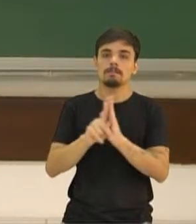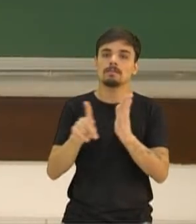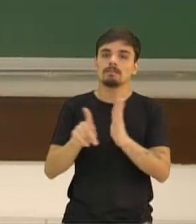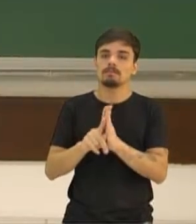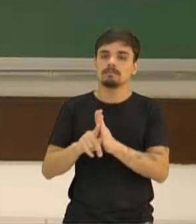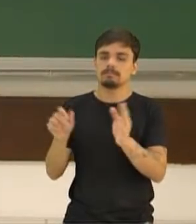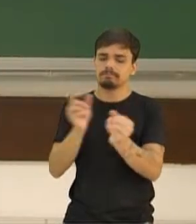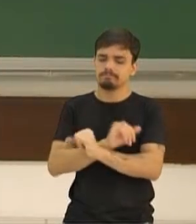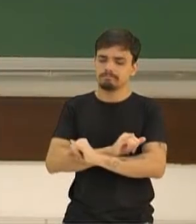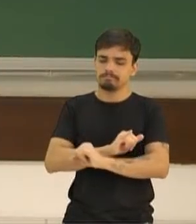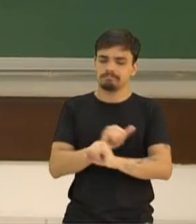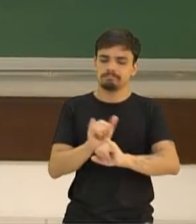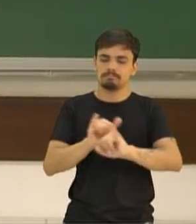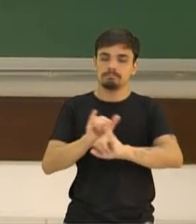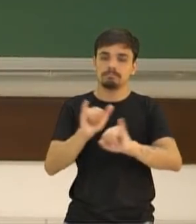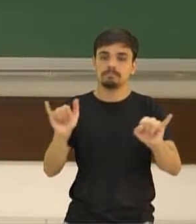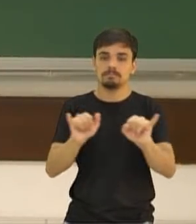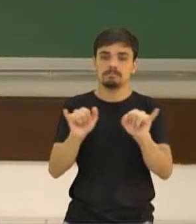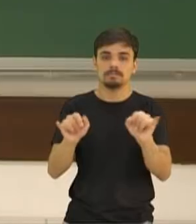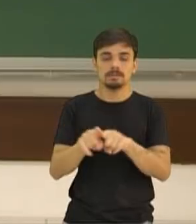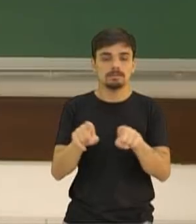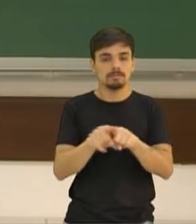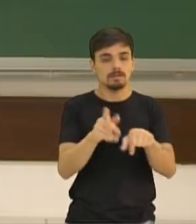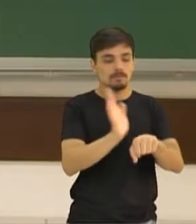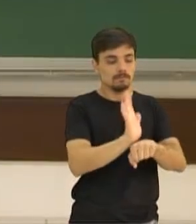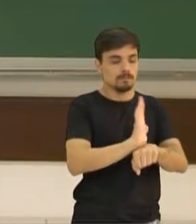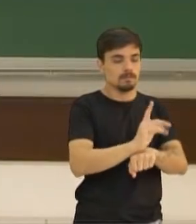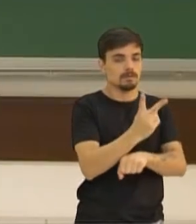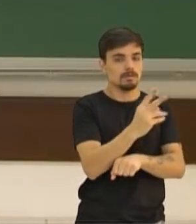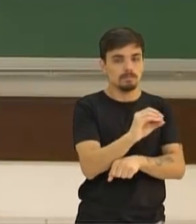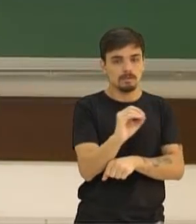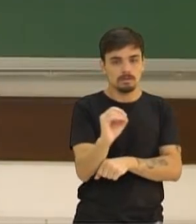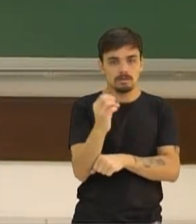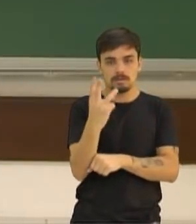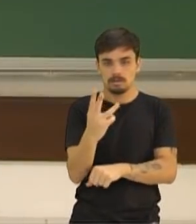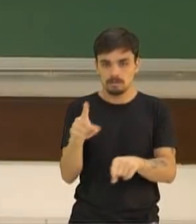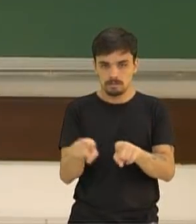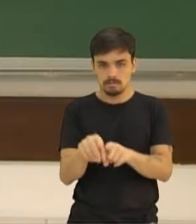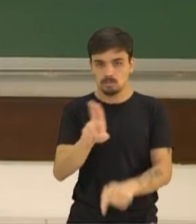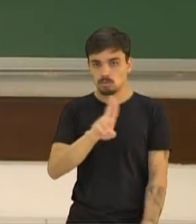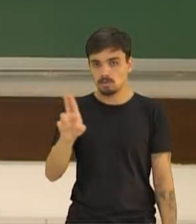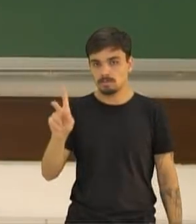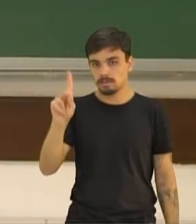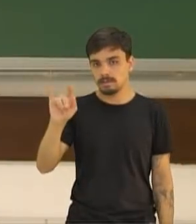entre o anúncio publicitário e o filme lá de 2003, chamado Kill Bill, ok?